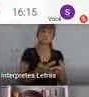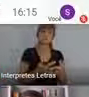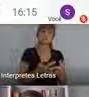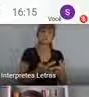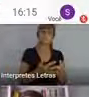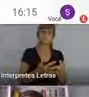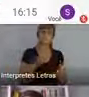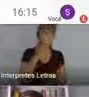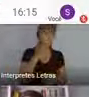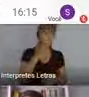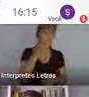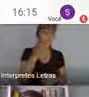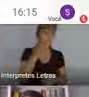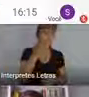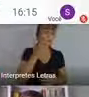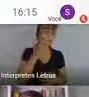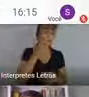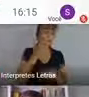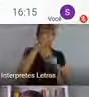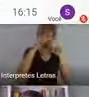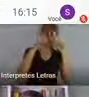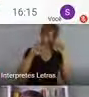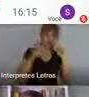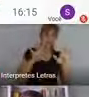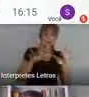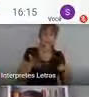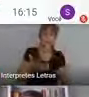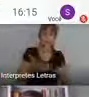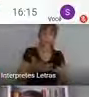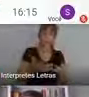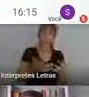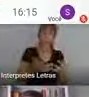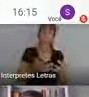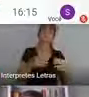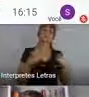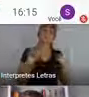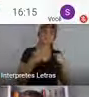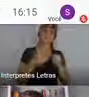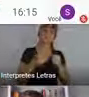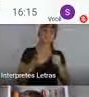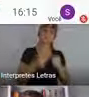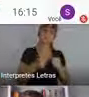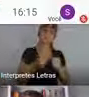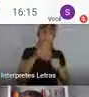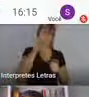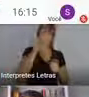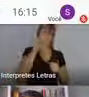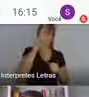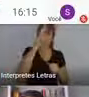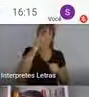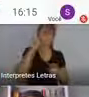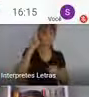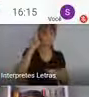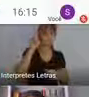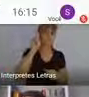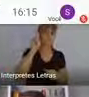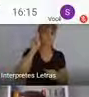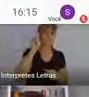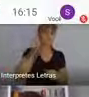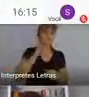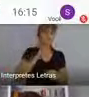discursos não há ideias. Não há espaço para o apagamento da história para o silenciamento das vozes